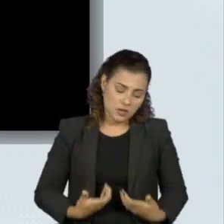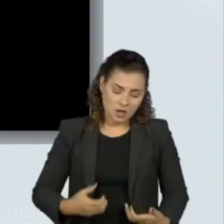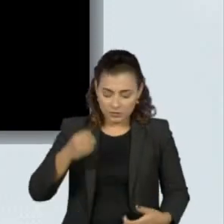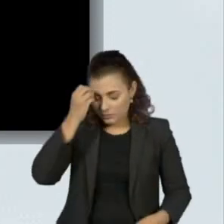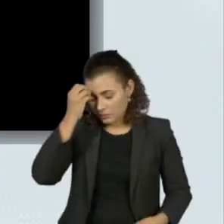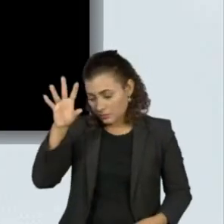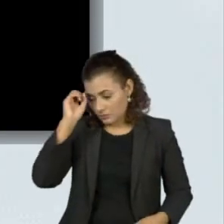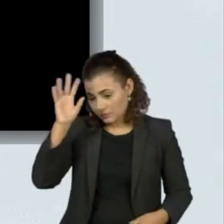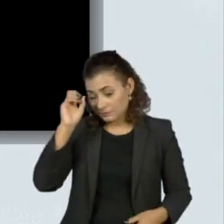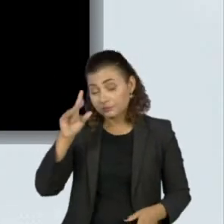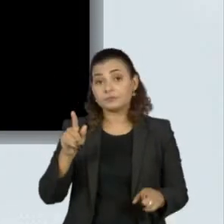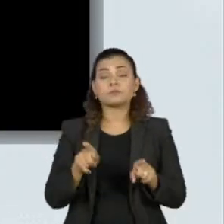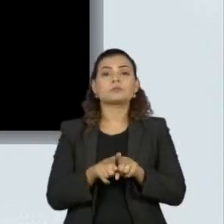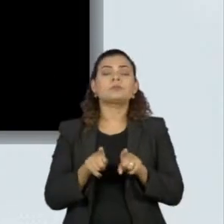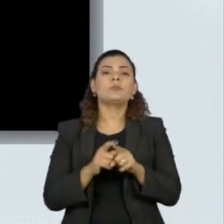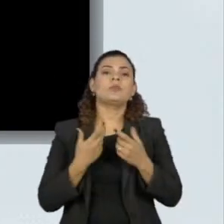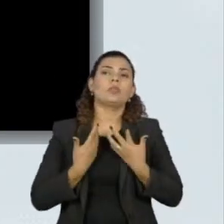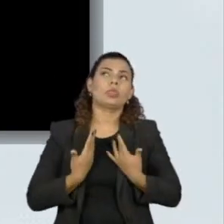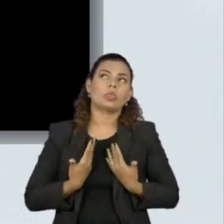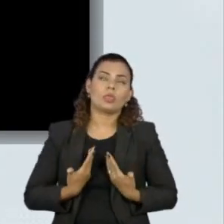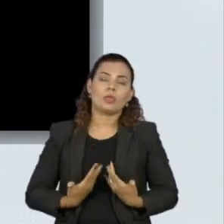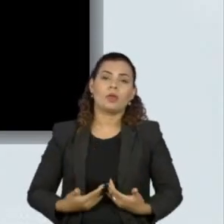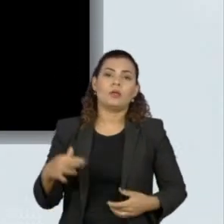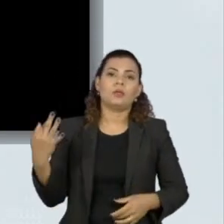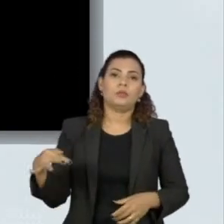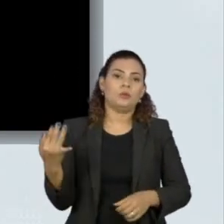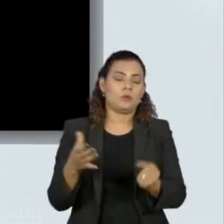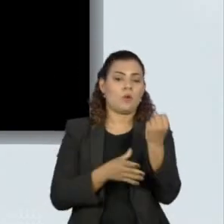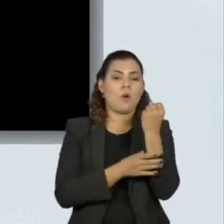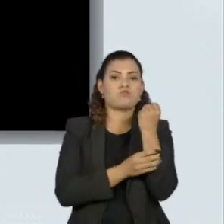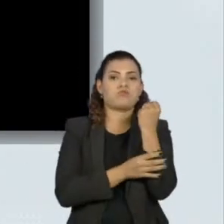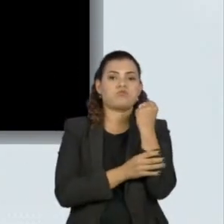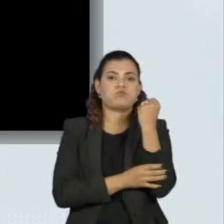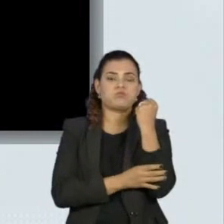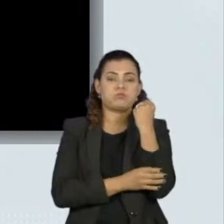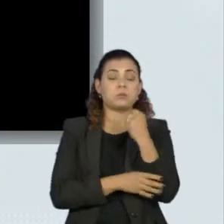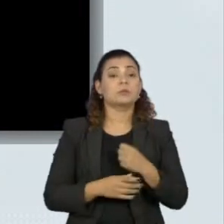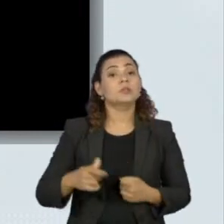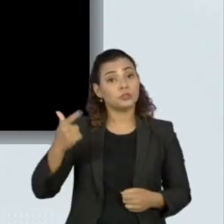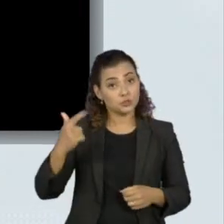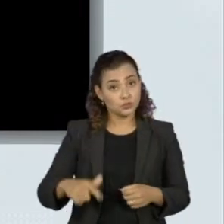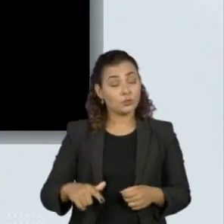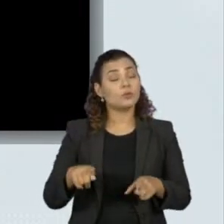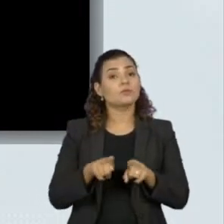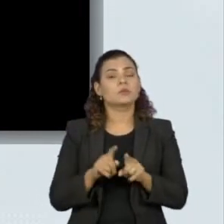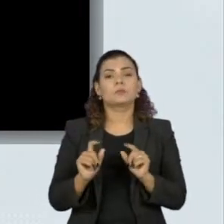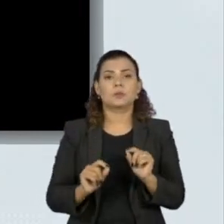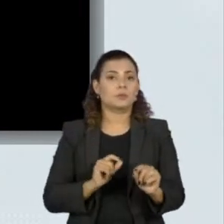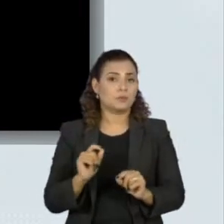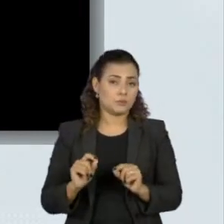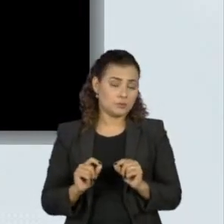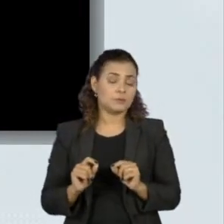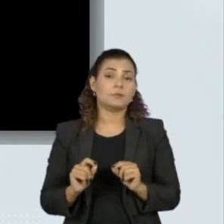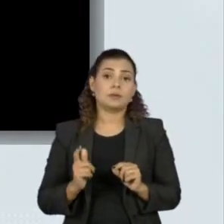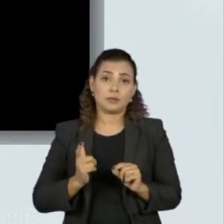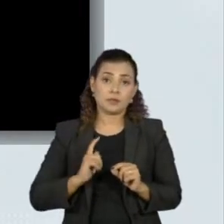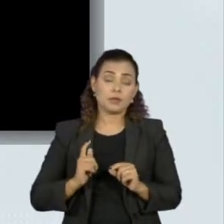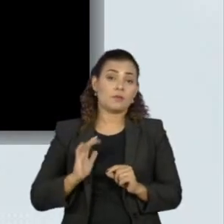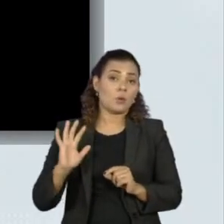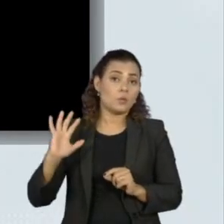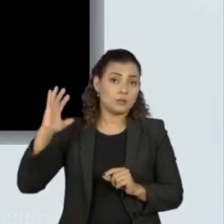cansaço e mialgia, ou dor muscular. Mais uma vez, esses eventos sistêmicos